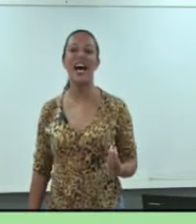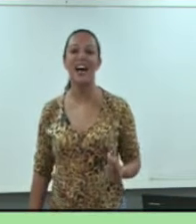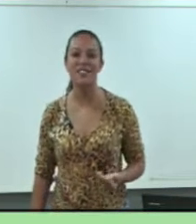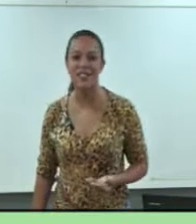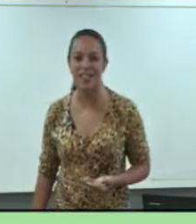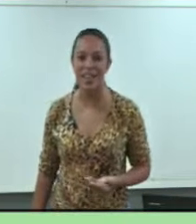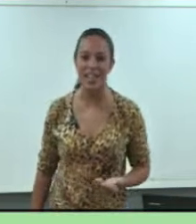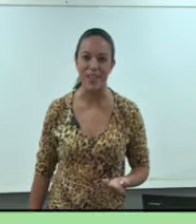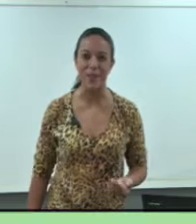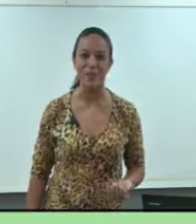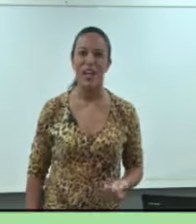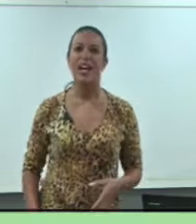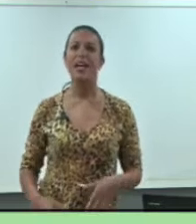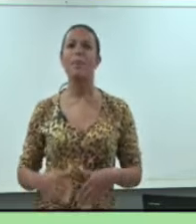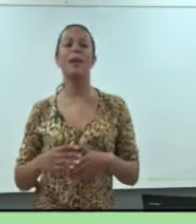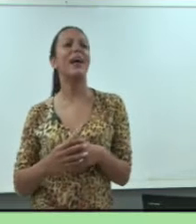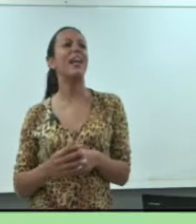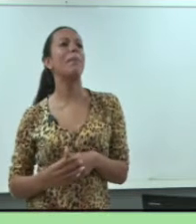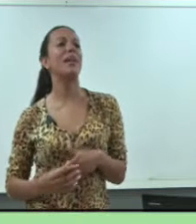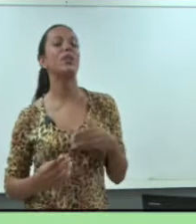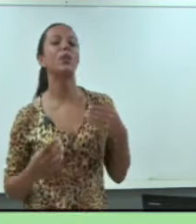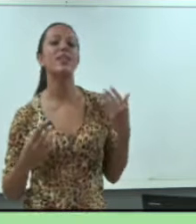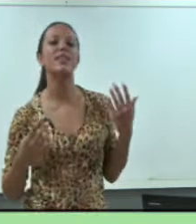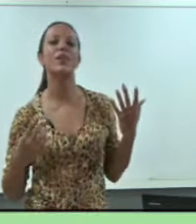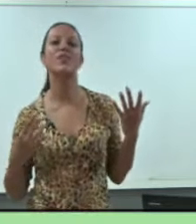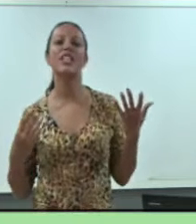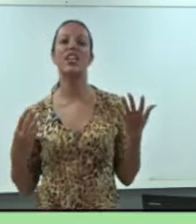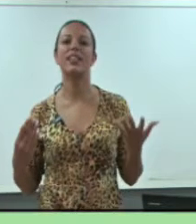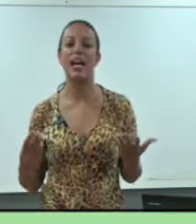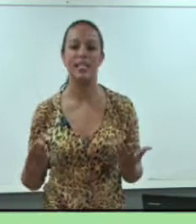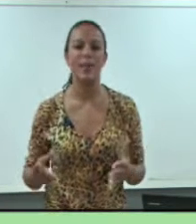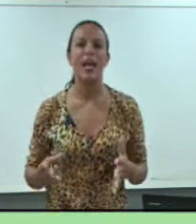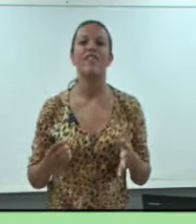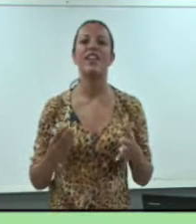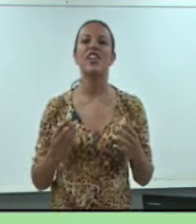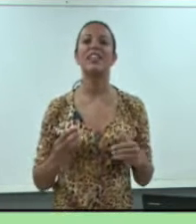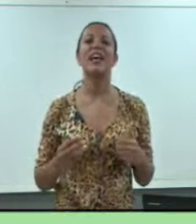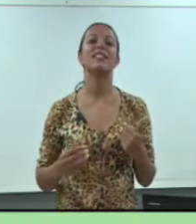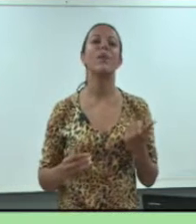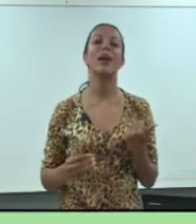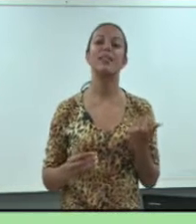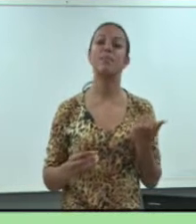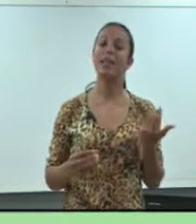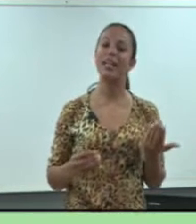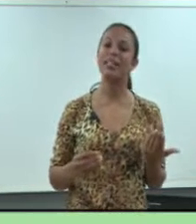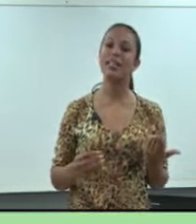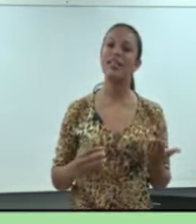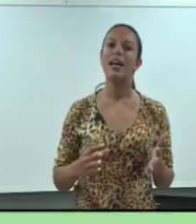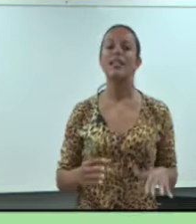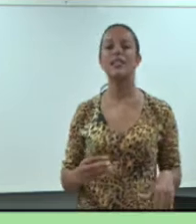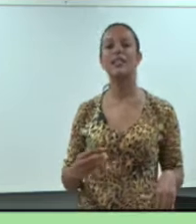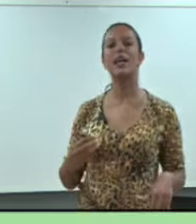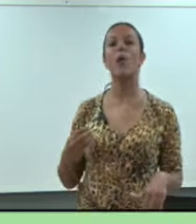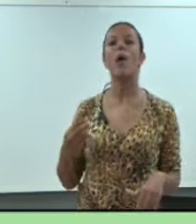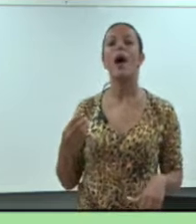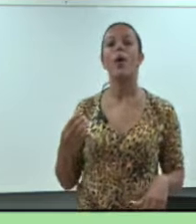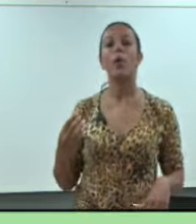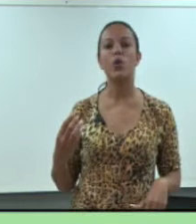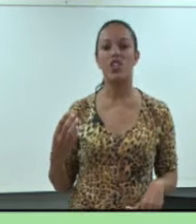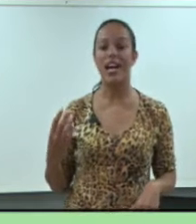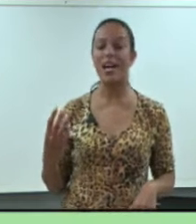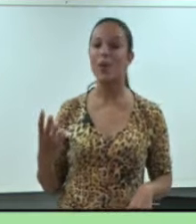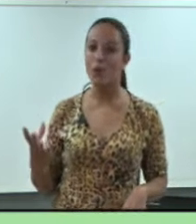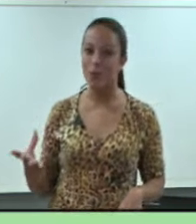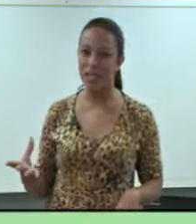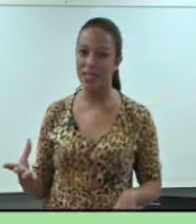vegetais nascem que primeiramente o que são os vegetais vegetais são as plantas são